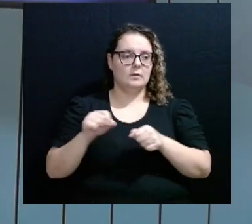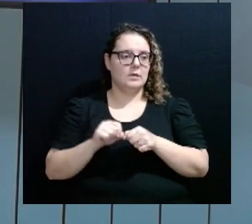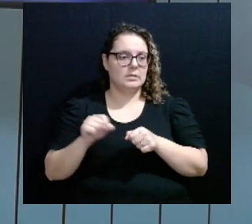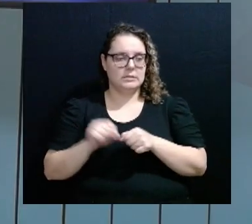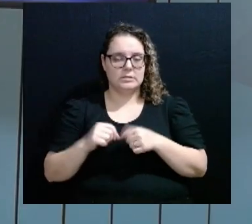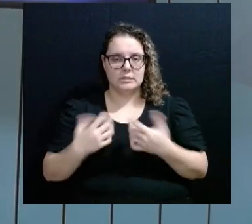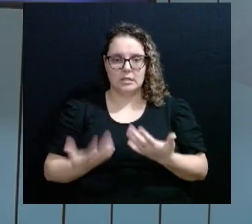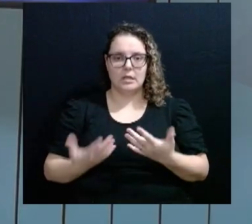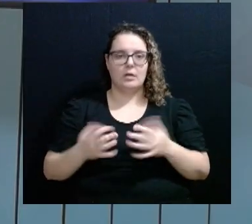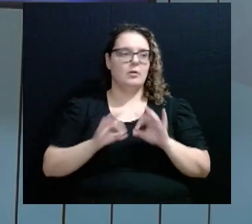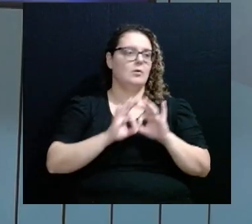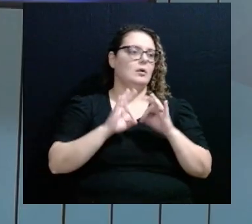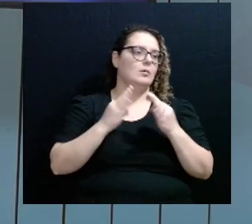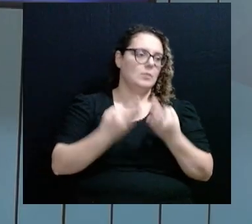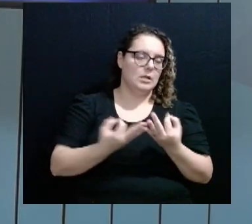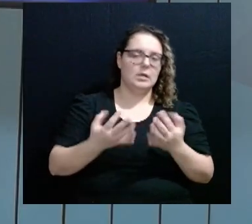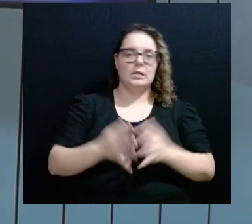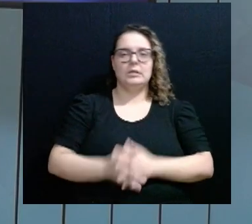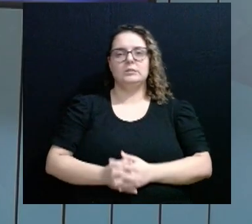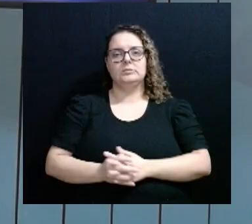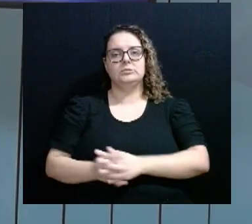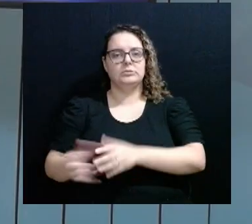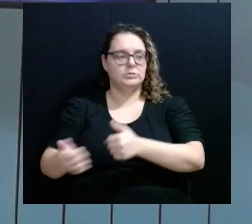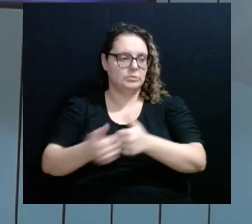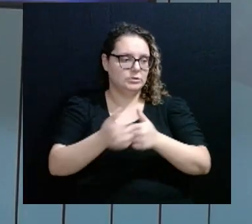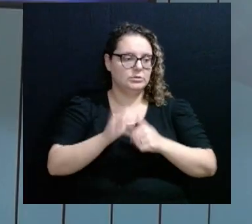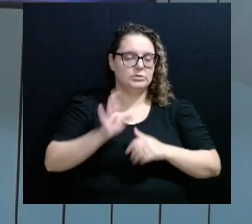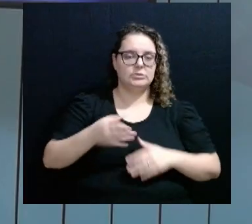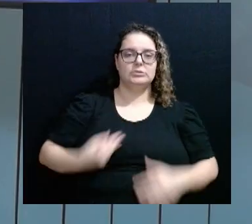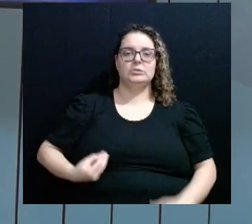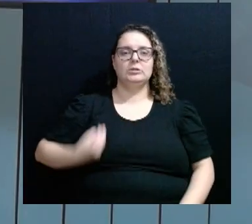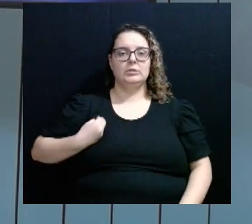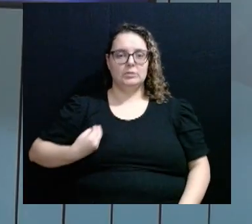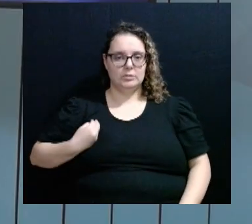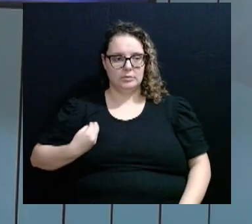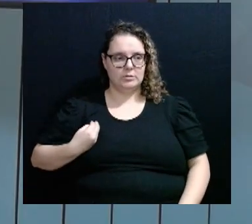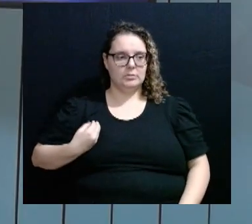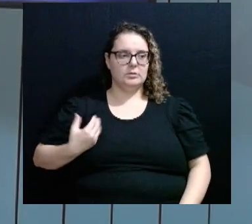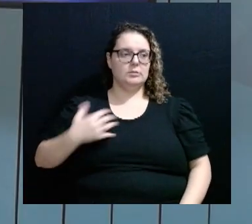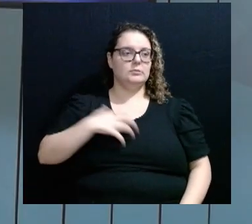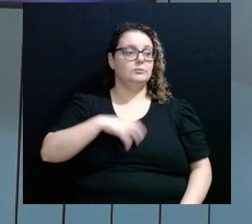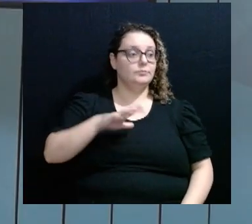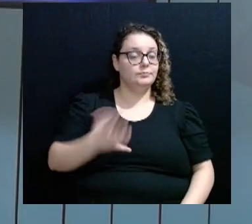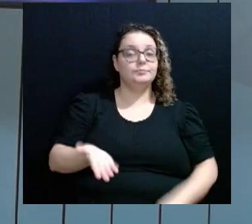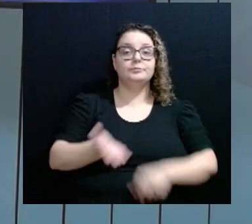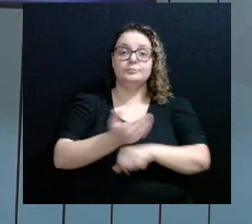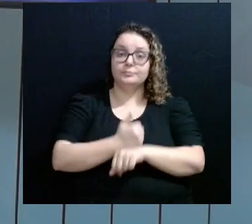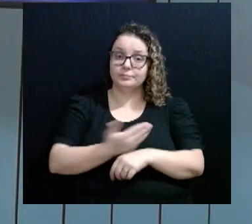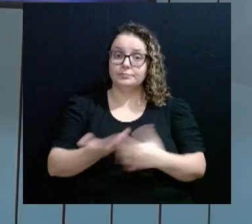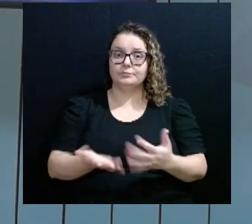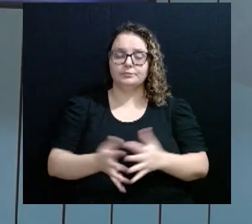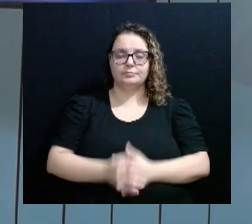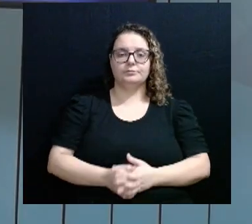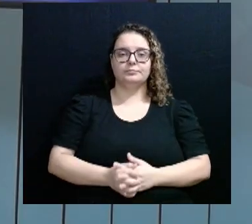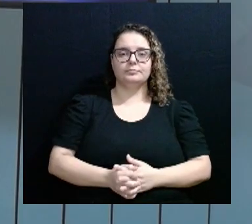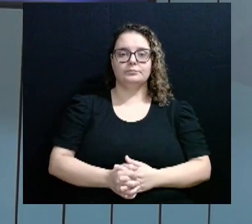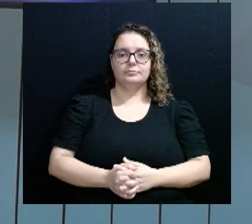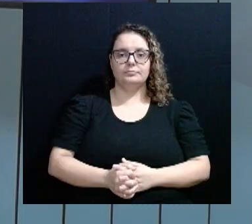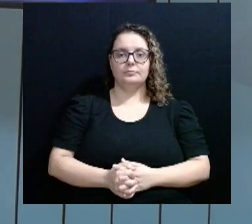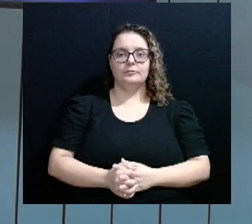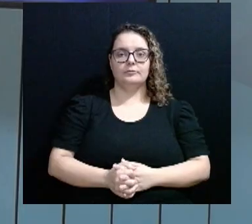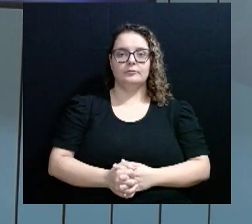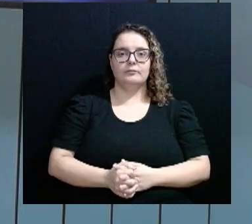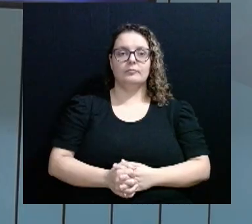paciente ele precisa fazer? Os familiares que estão ao redor, que já presenciaram aí essa condição